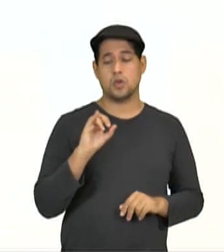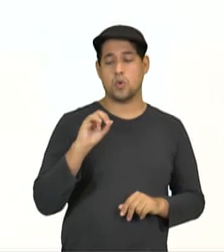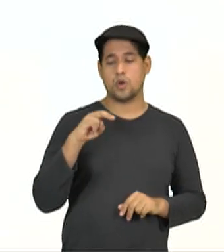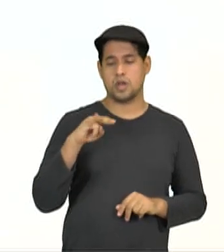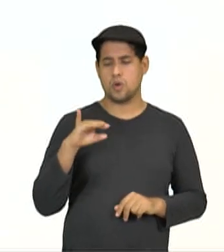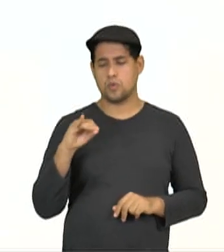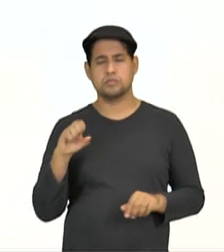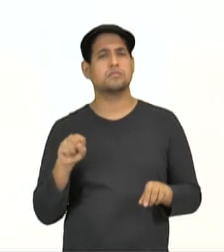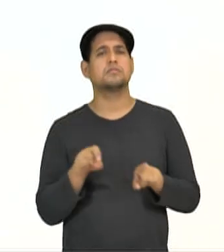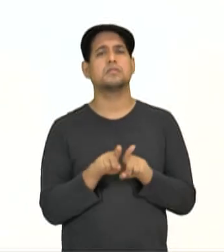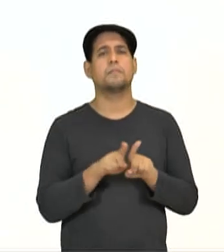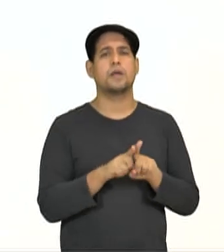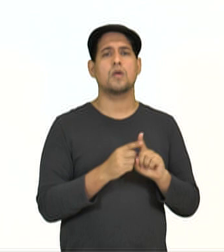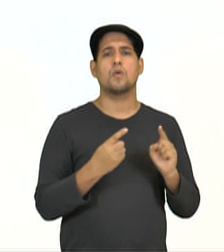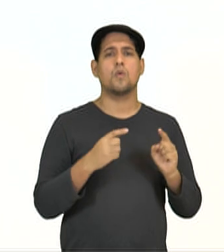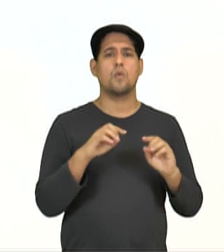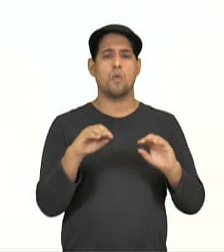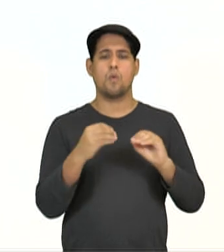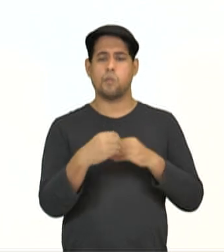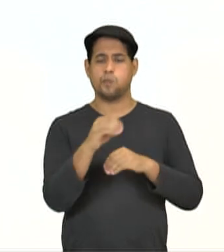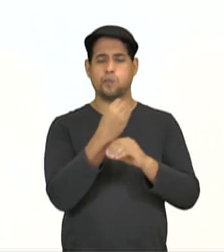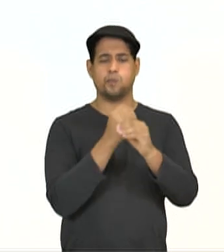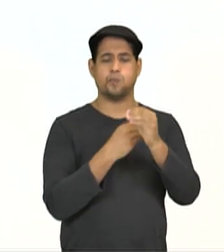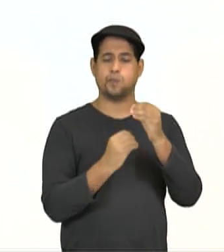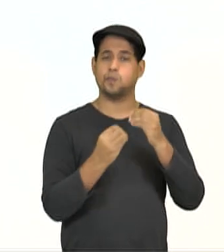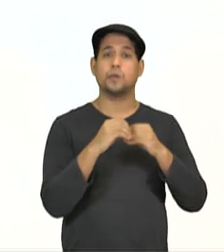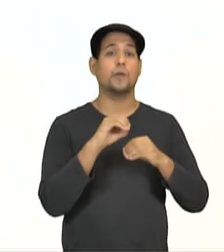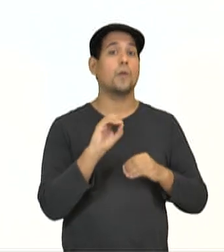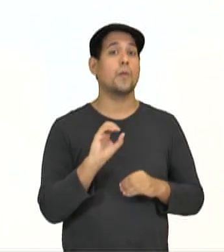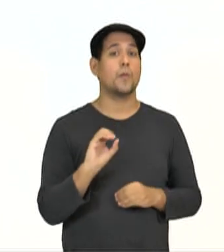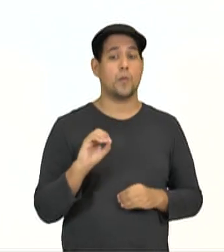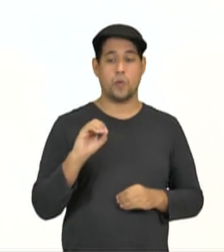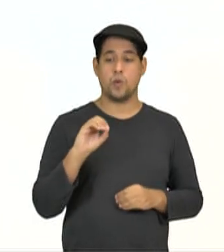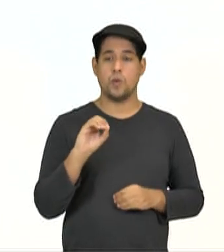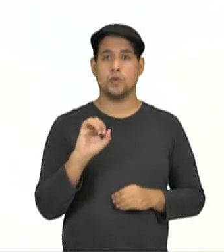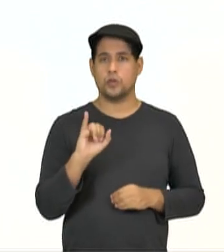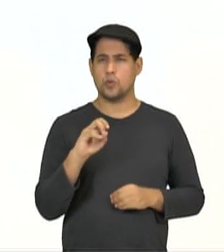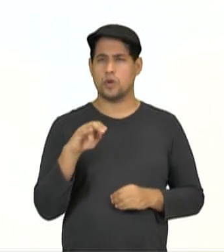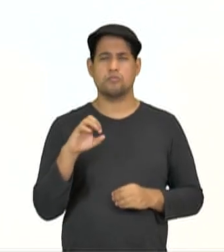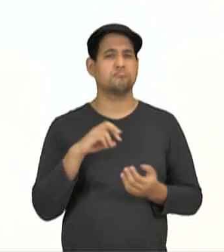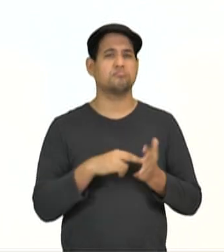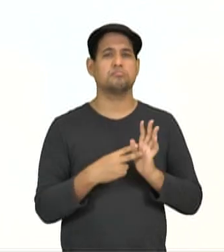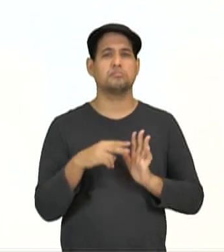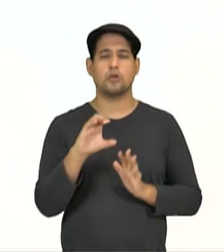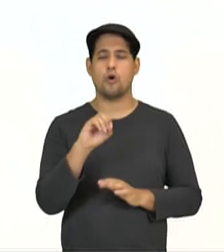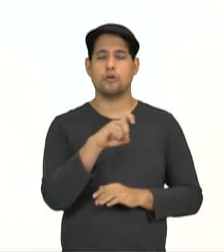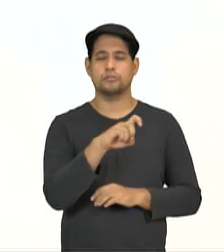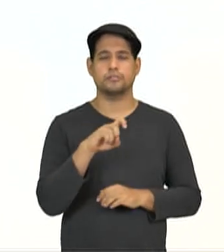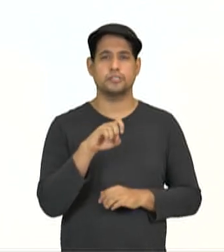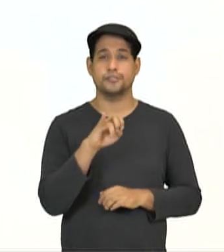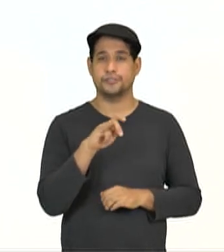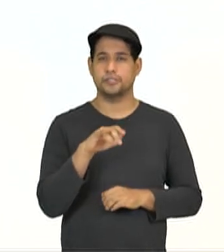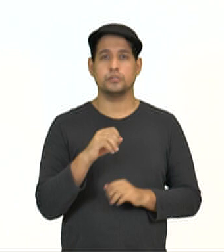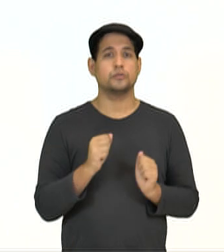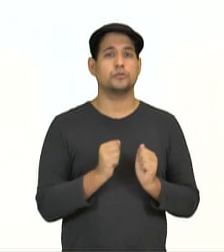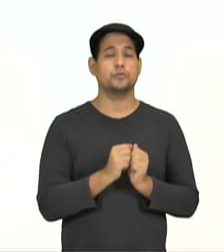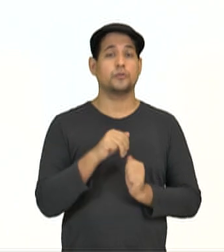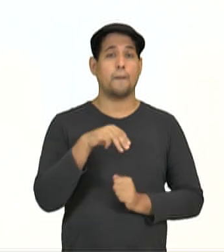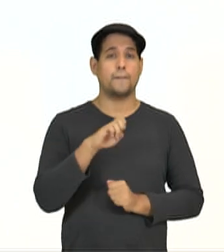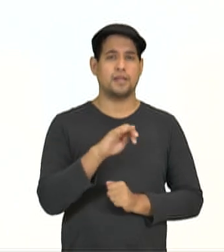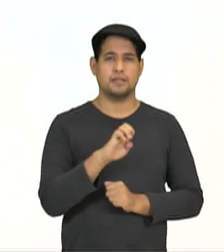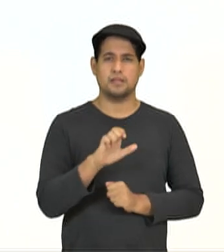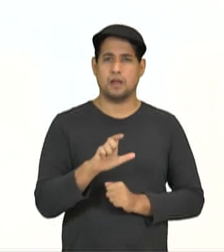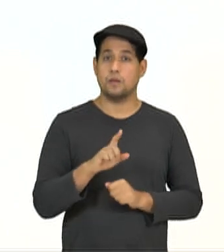os moleculares. Um óxido iônico é aquele que tem o oxigênio associado a um metal, e o